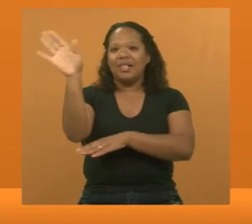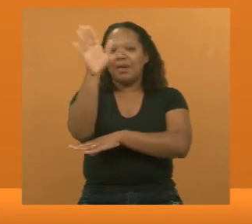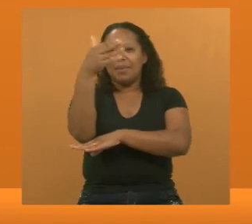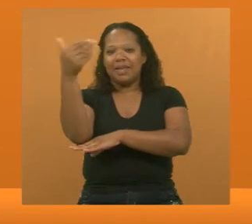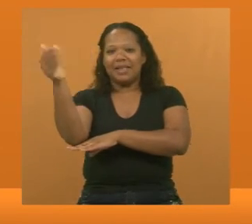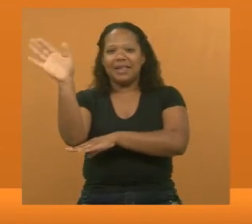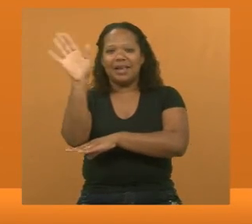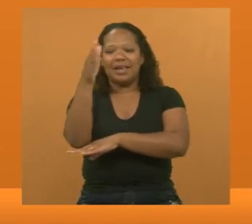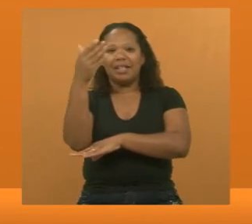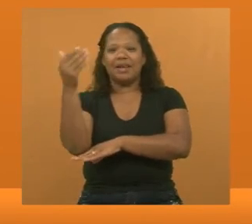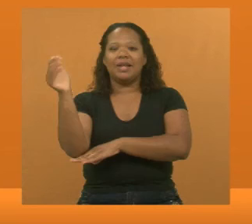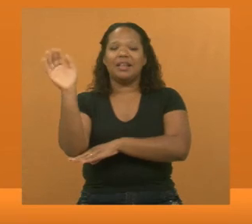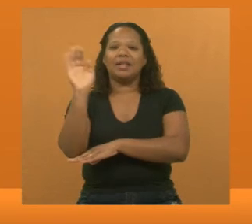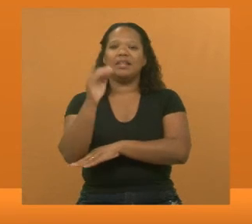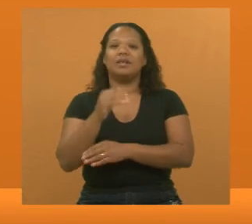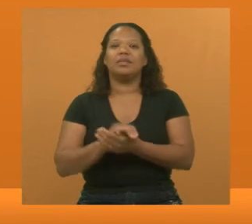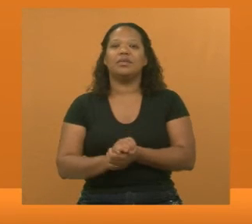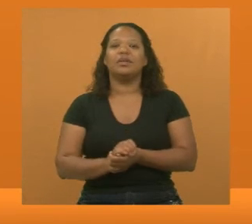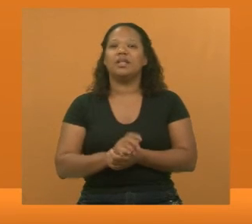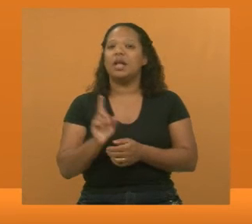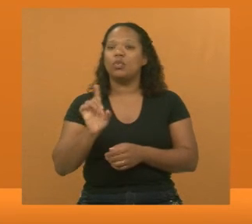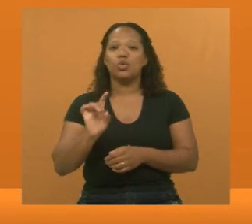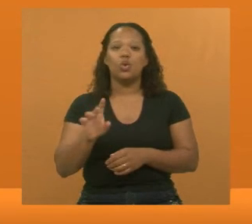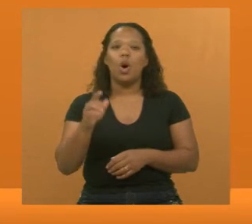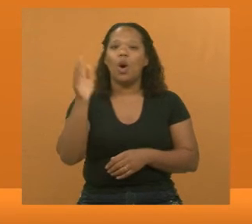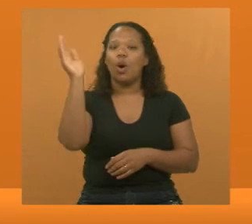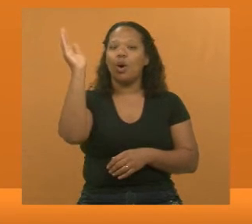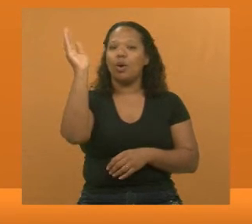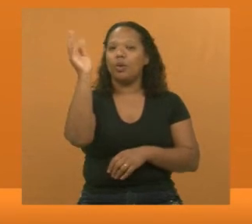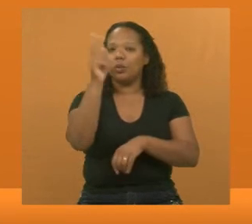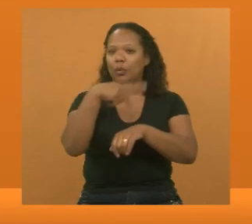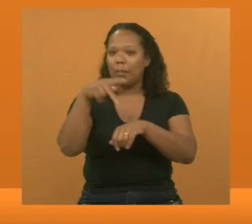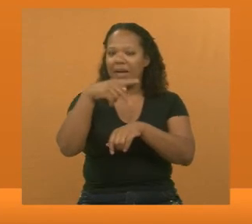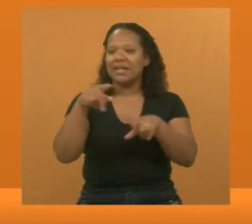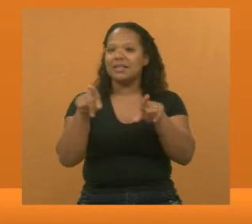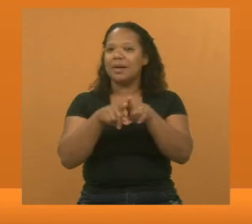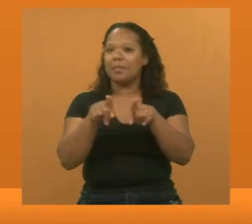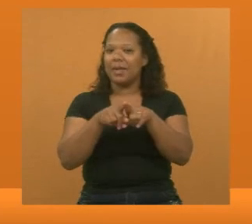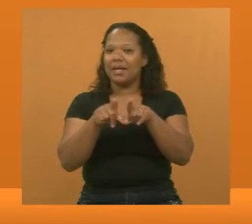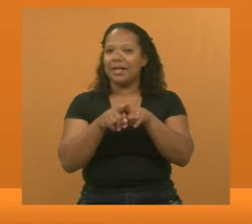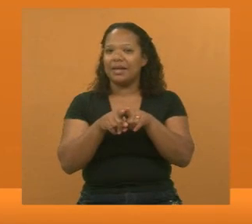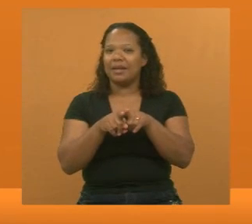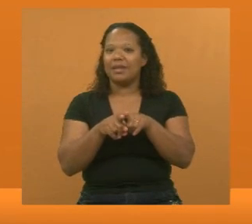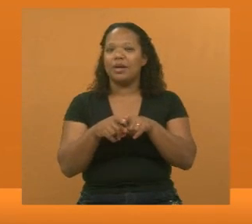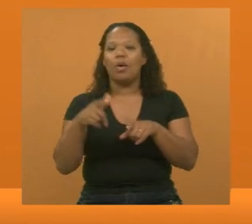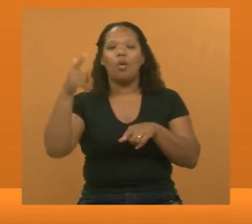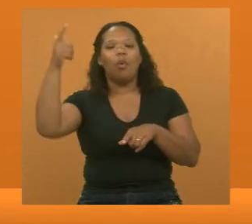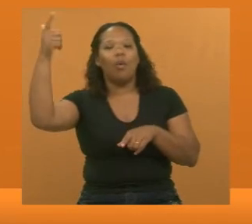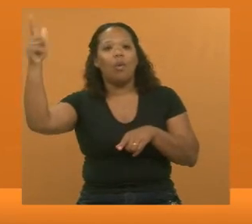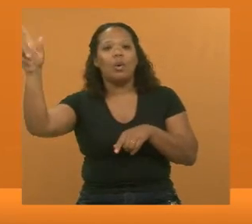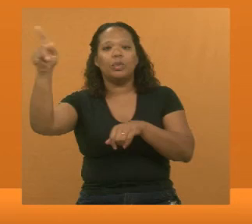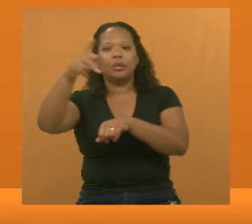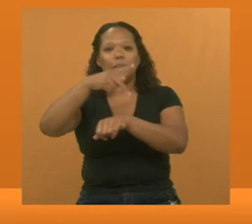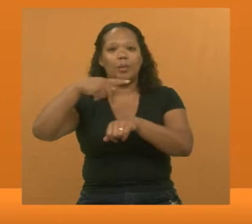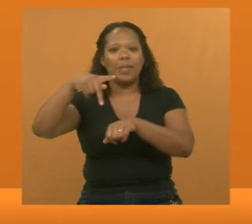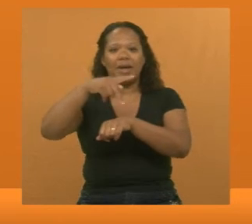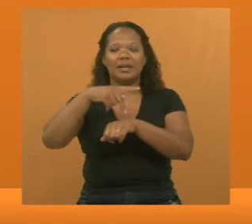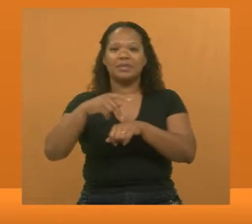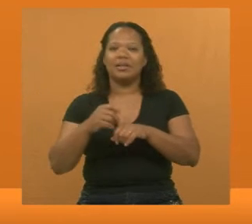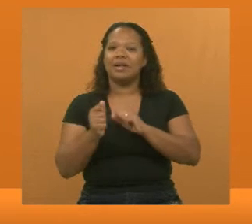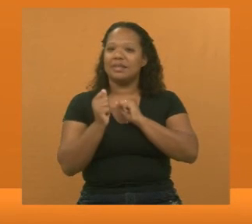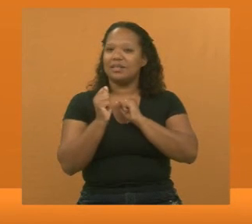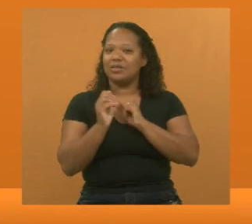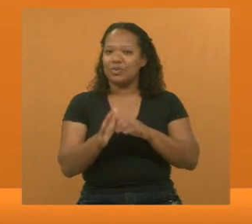para o nosso país, para os quatro cantos aqui no nosso país, mas também levando para o exterior. Esse tipo de